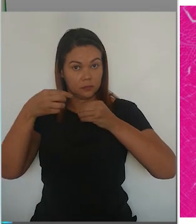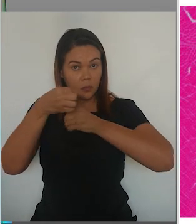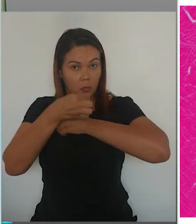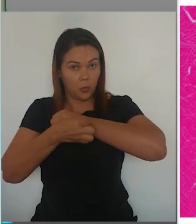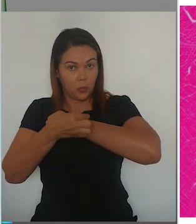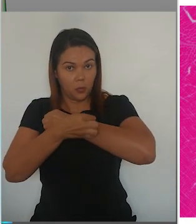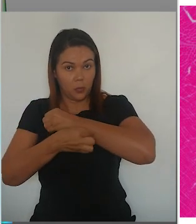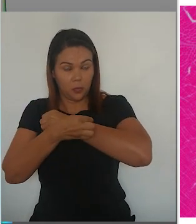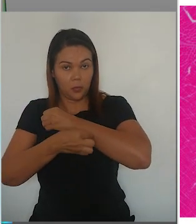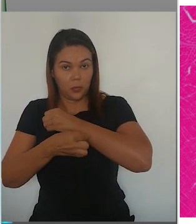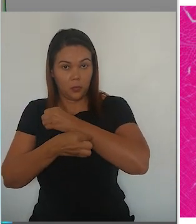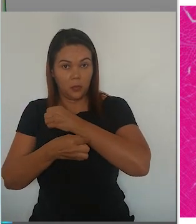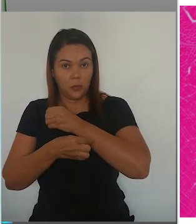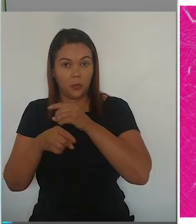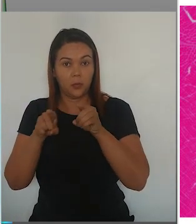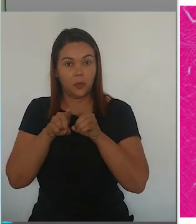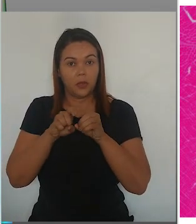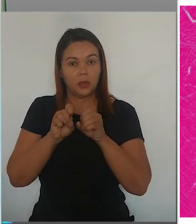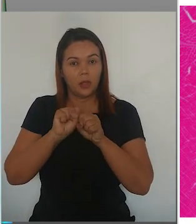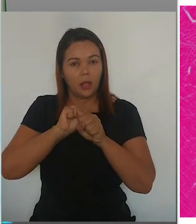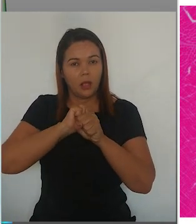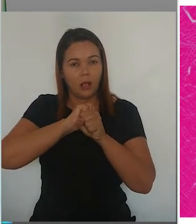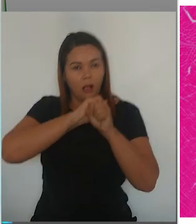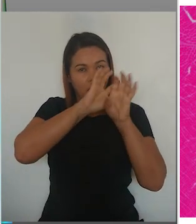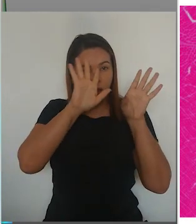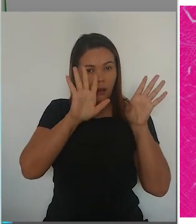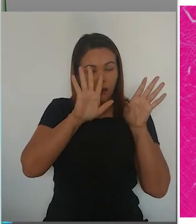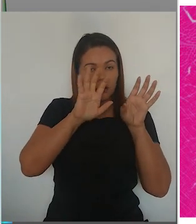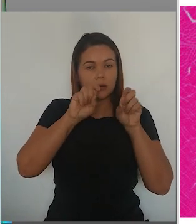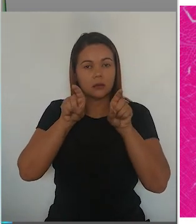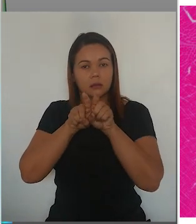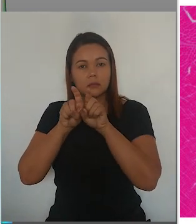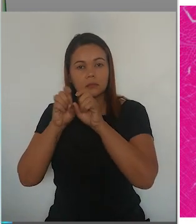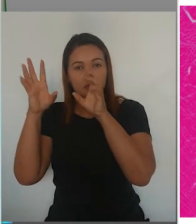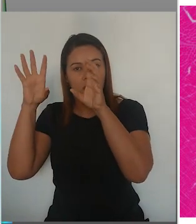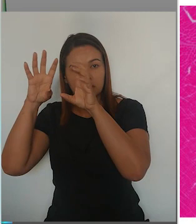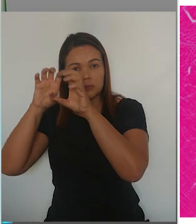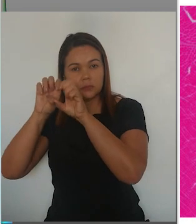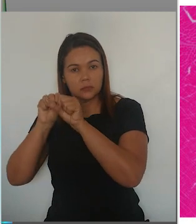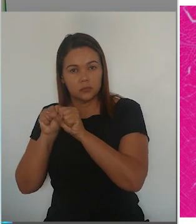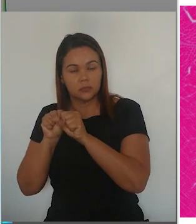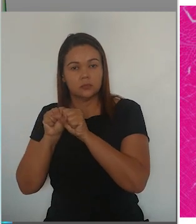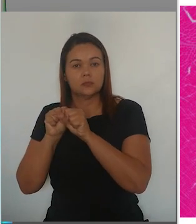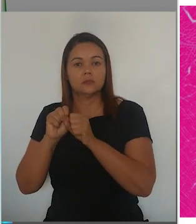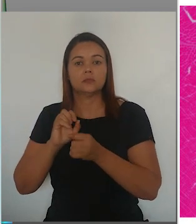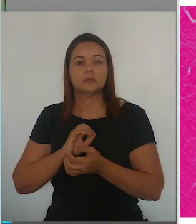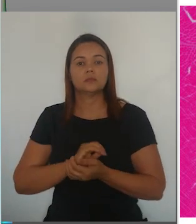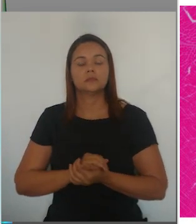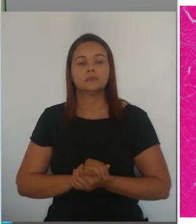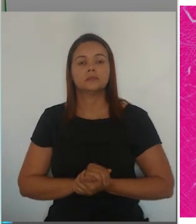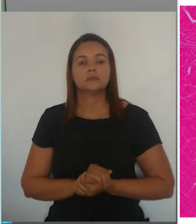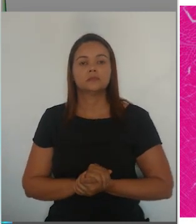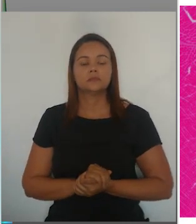à alternância entre bandas claras e escuras alinhadas em padrão